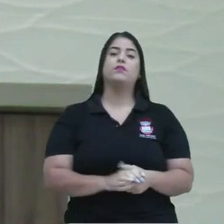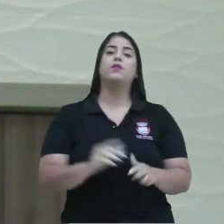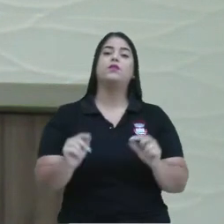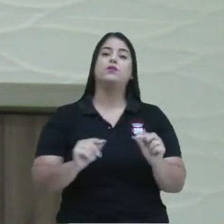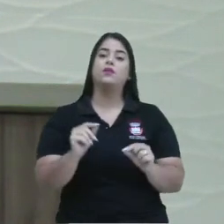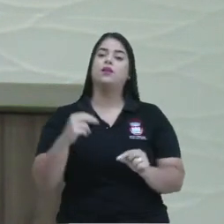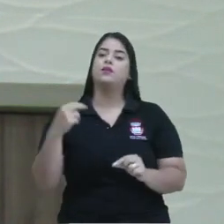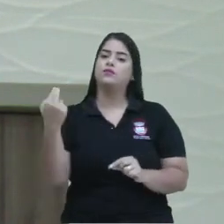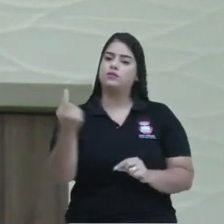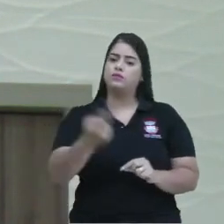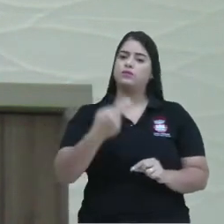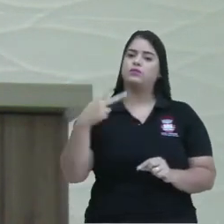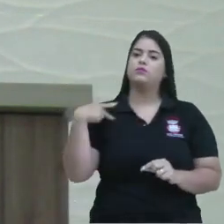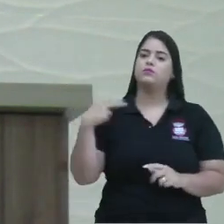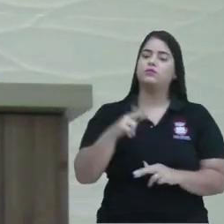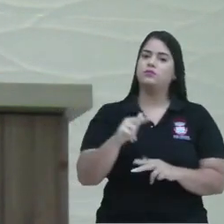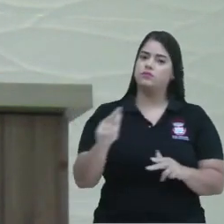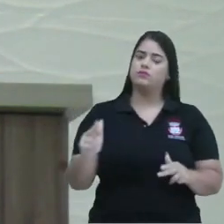nós, como vereadores,